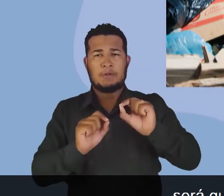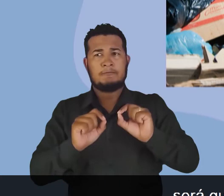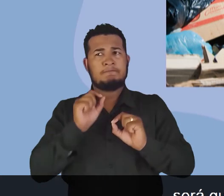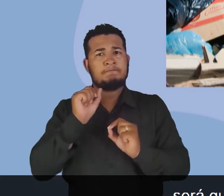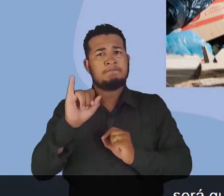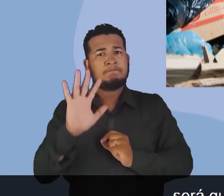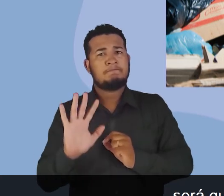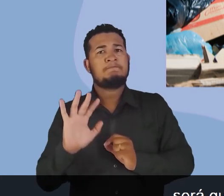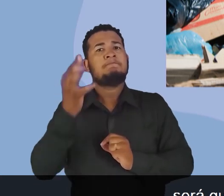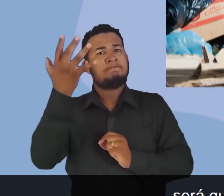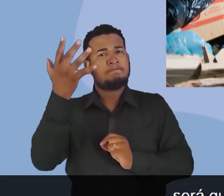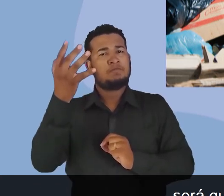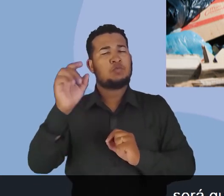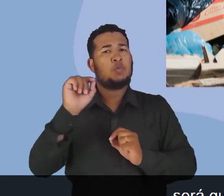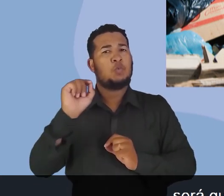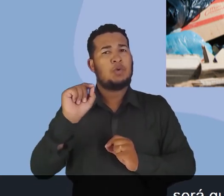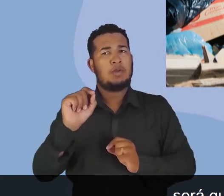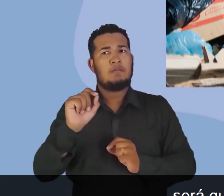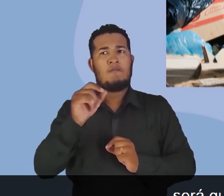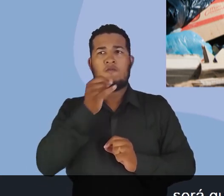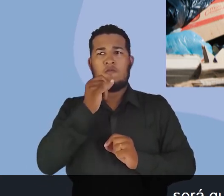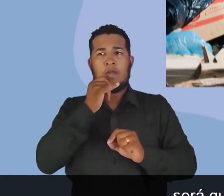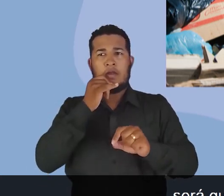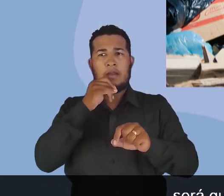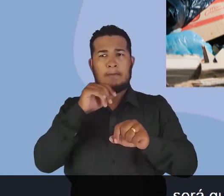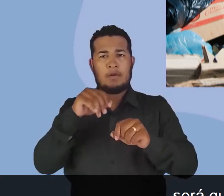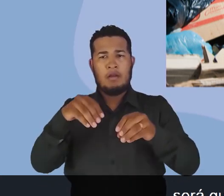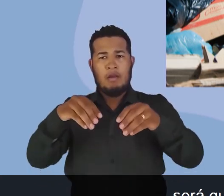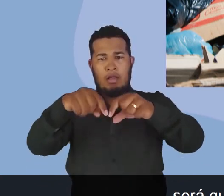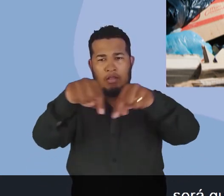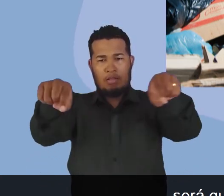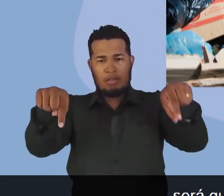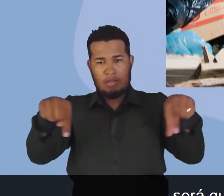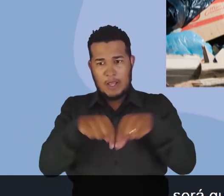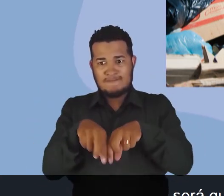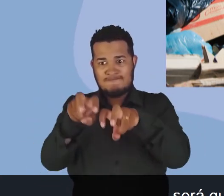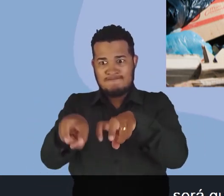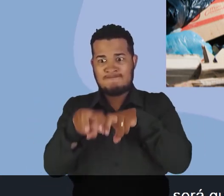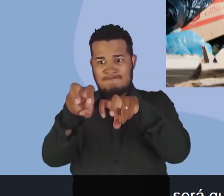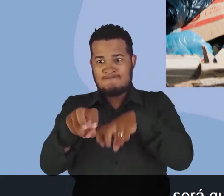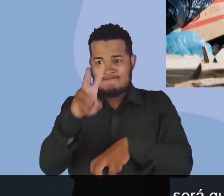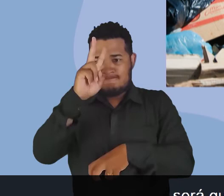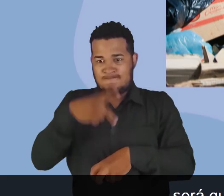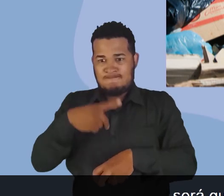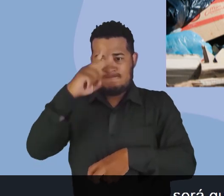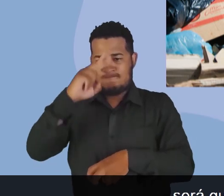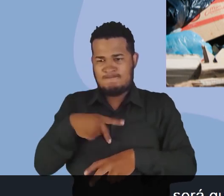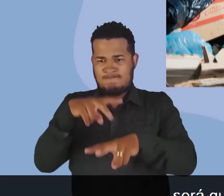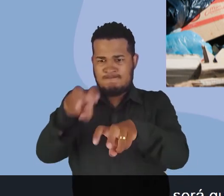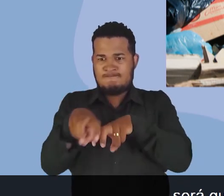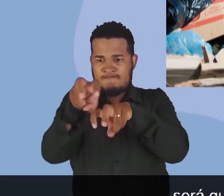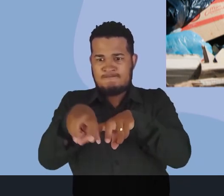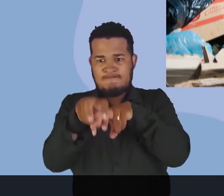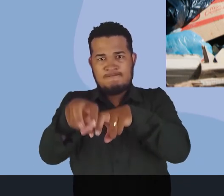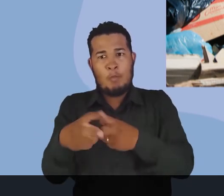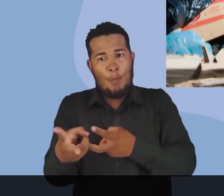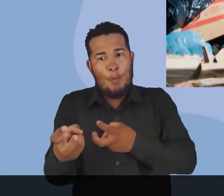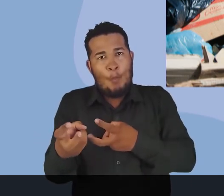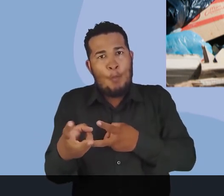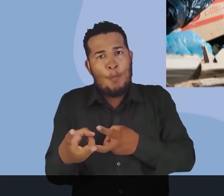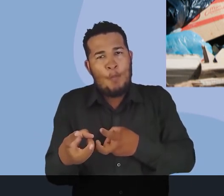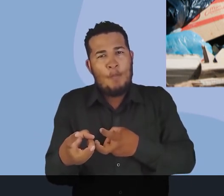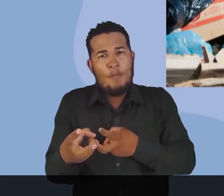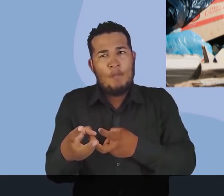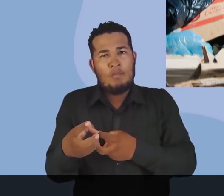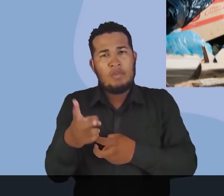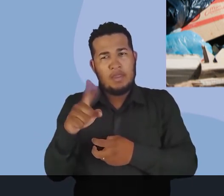será que explorar a Terra visando apenas os interesses individuais é uma